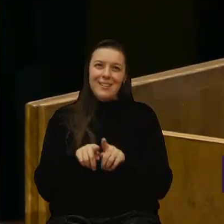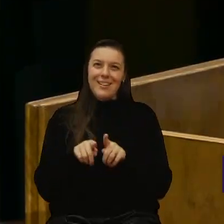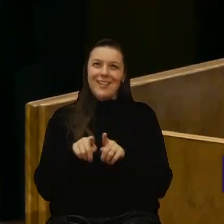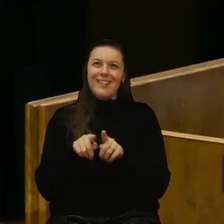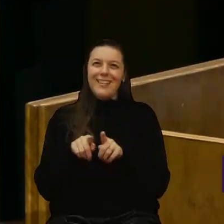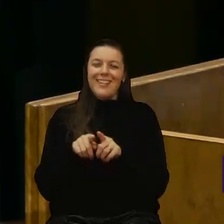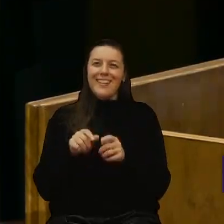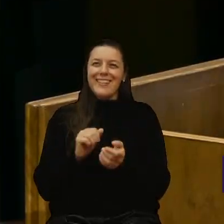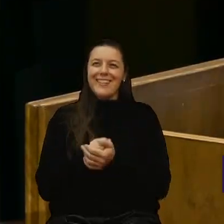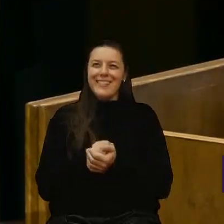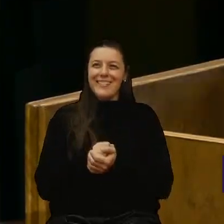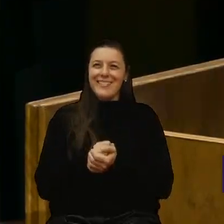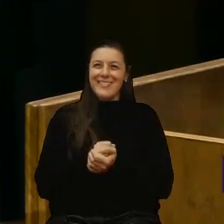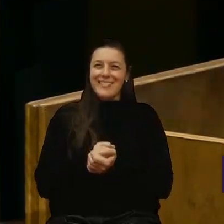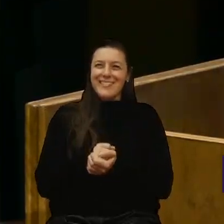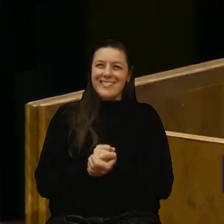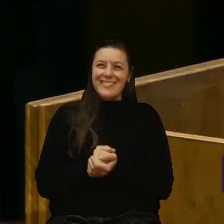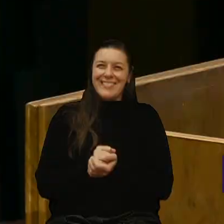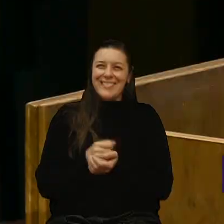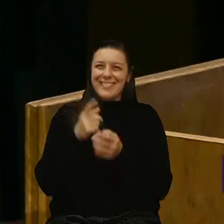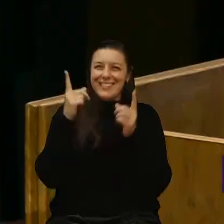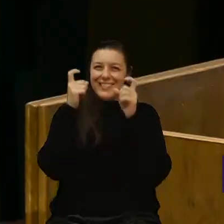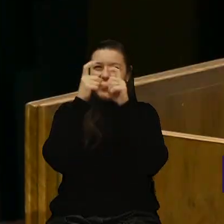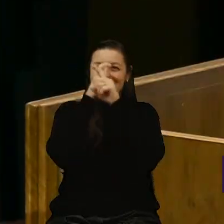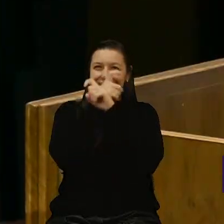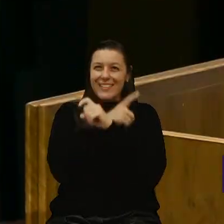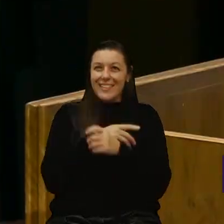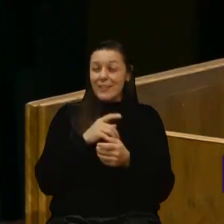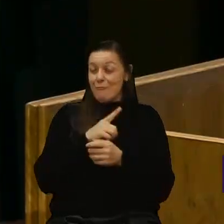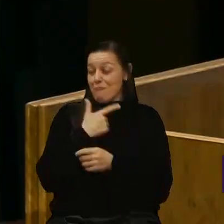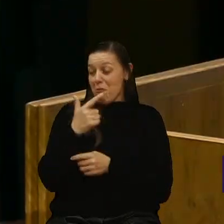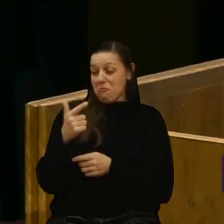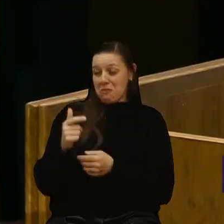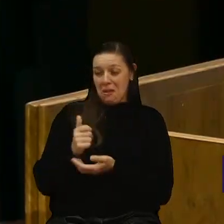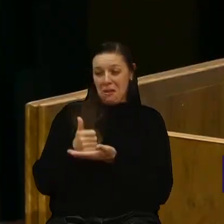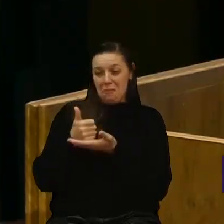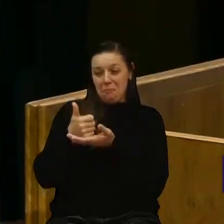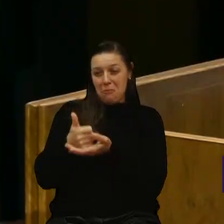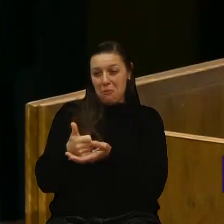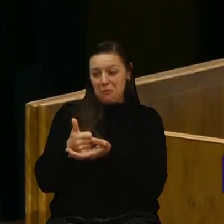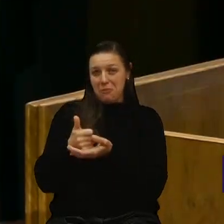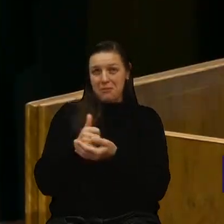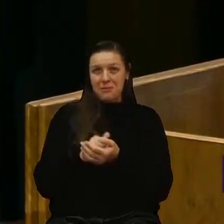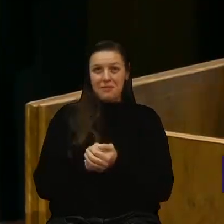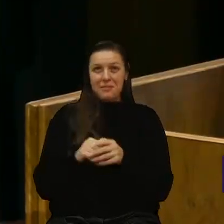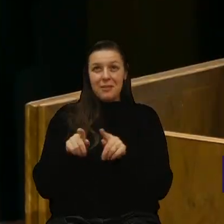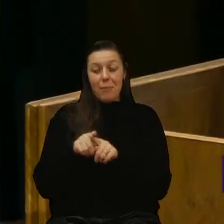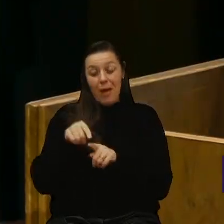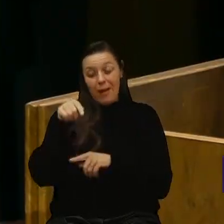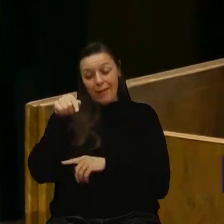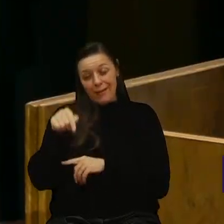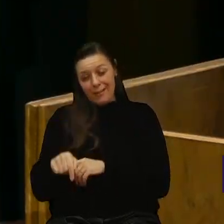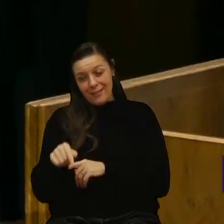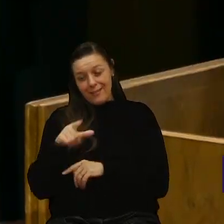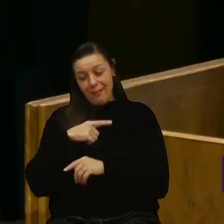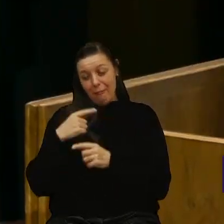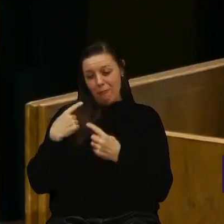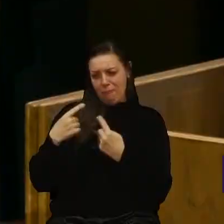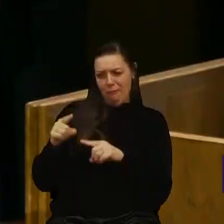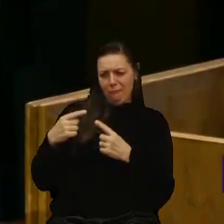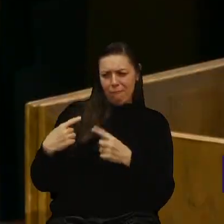em extrema dificuldade, sem apoio do poder público, e ao mesmo tempo aqui nessa casa são